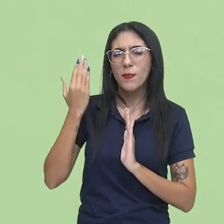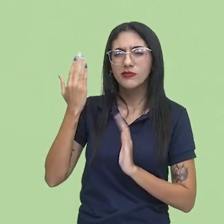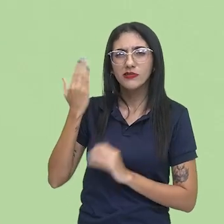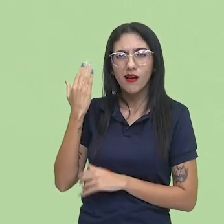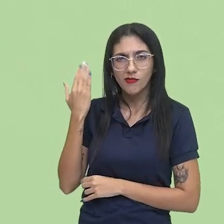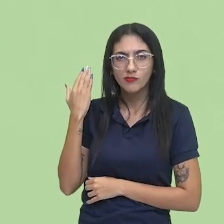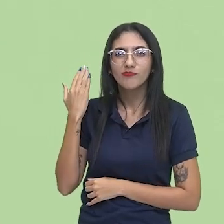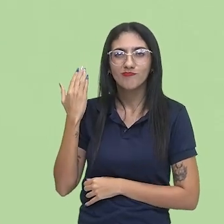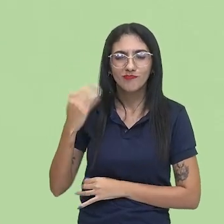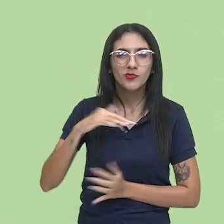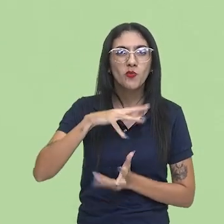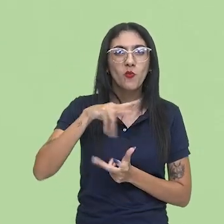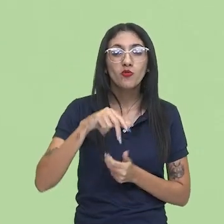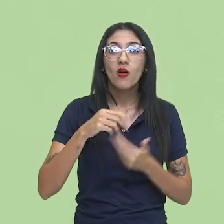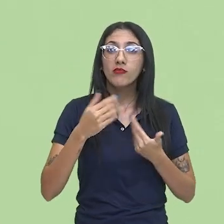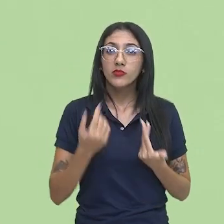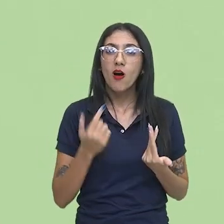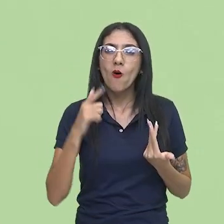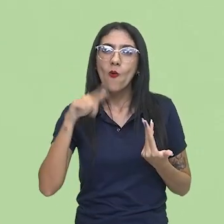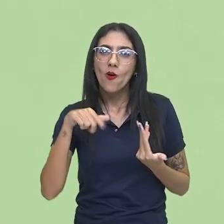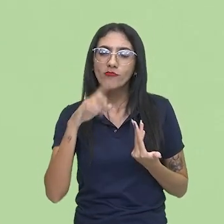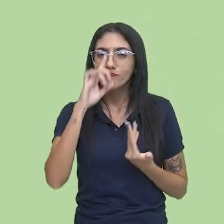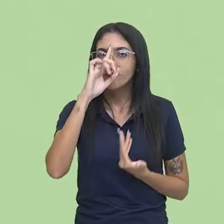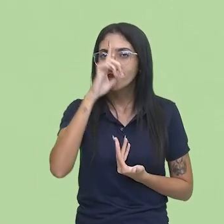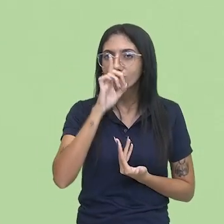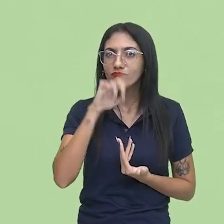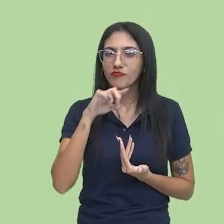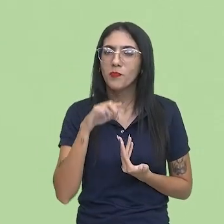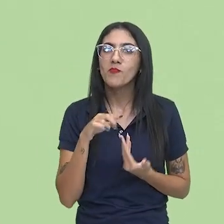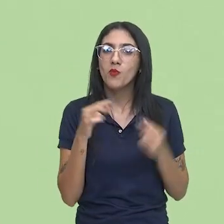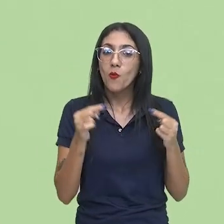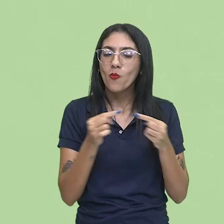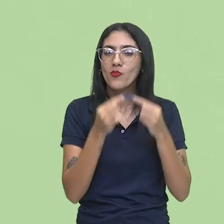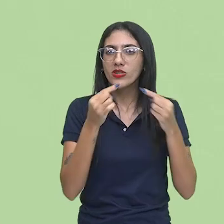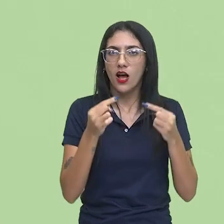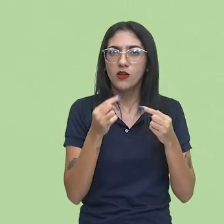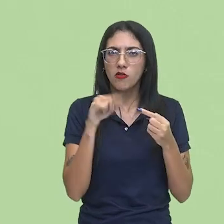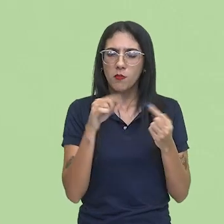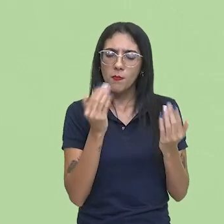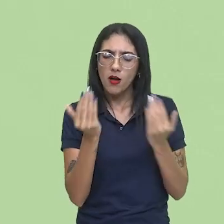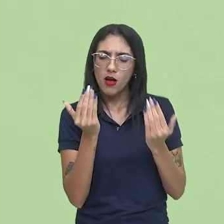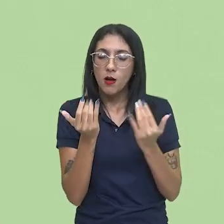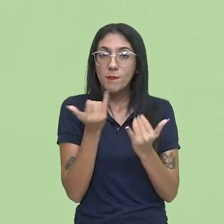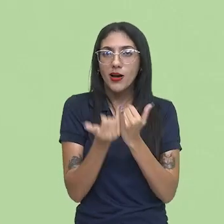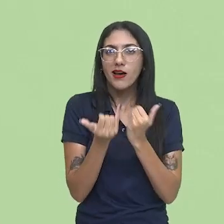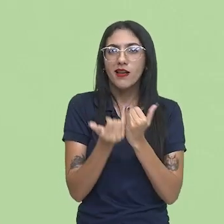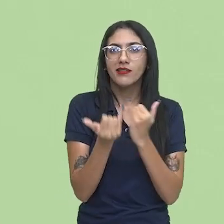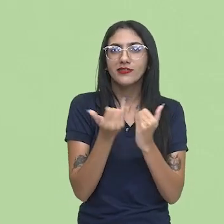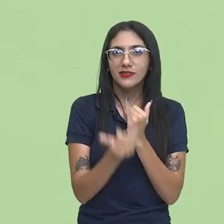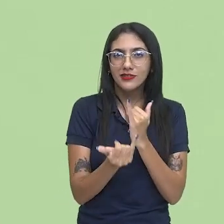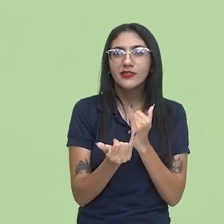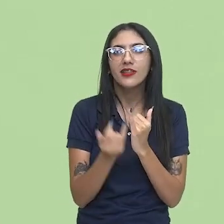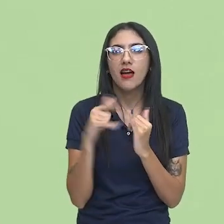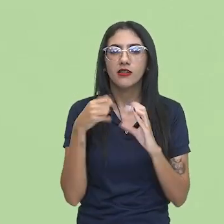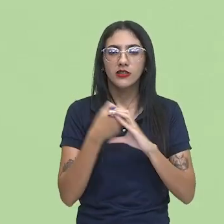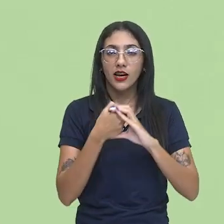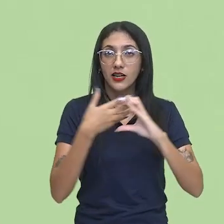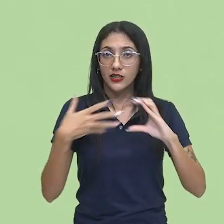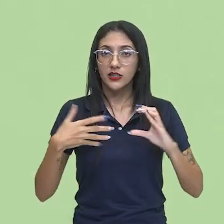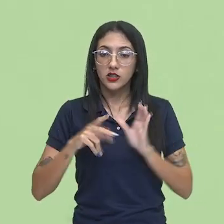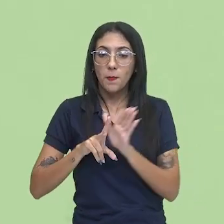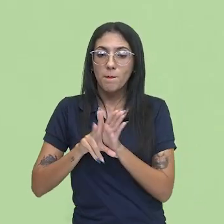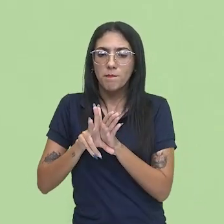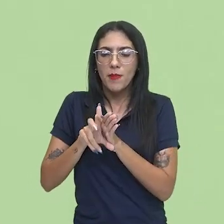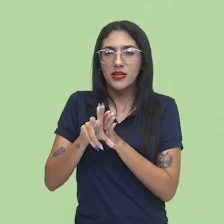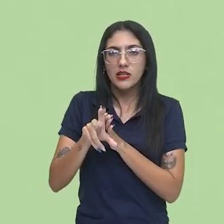primitivo. Então, eles imaginaram que os primeiros seres seriam muito próximos dessas características metabólicas dessas bactérias